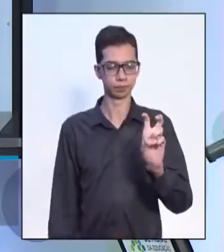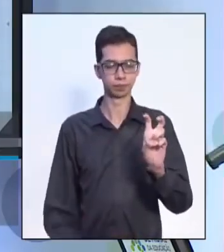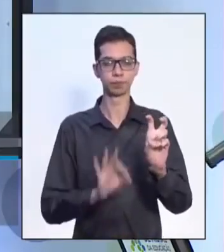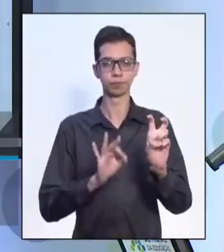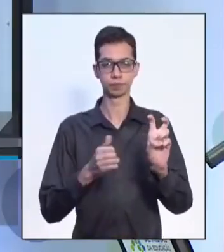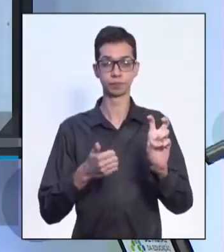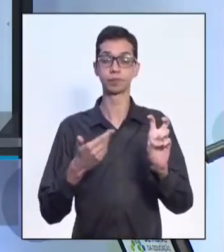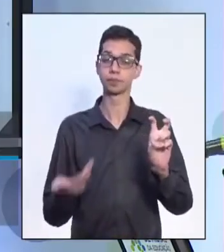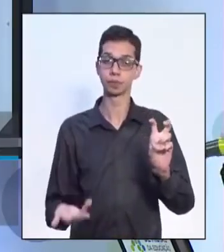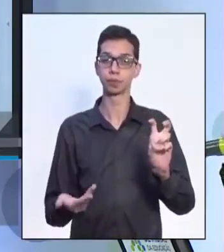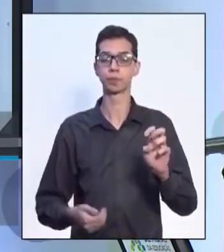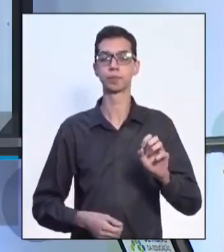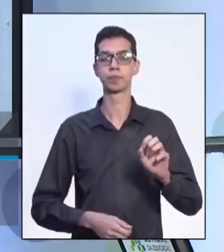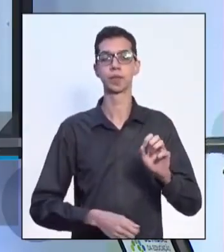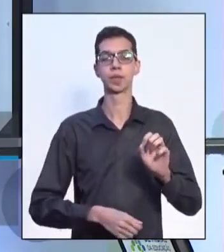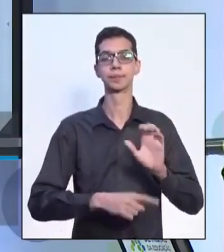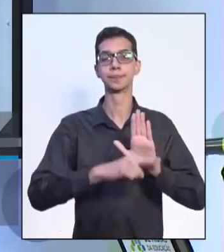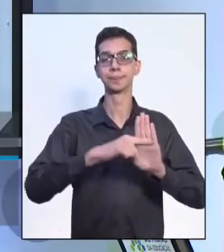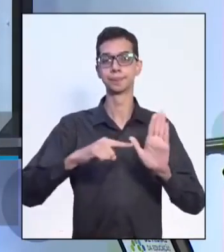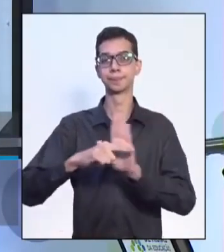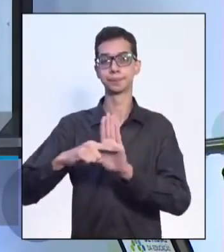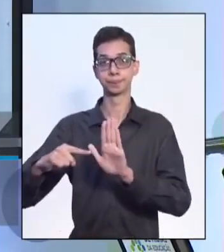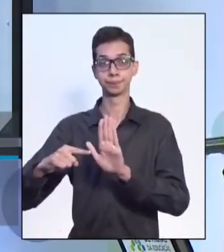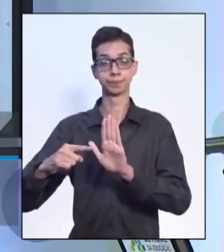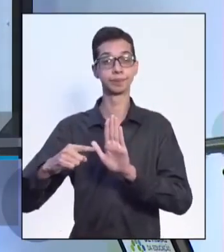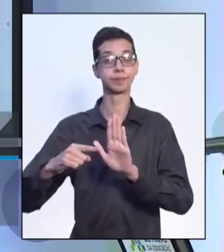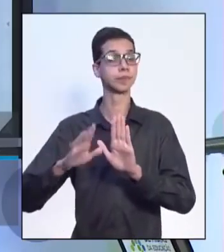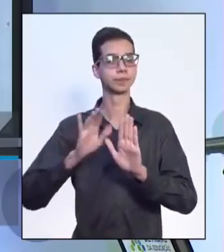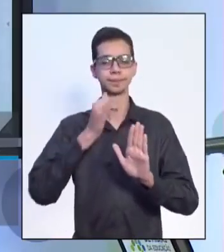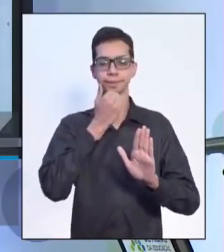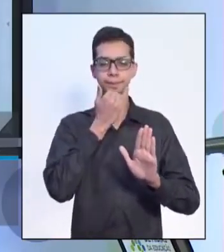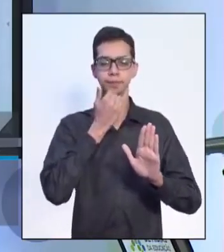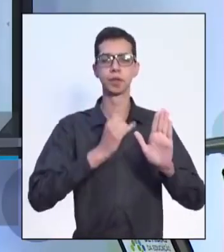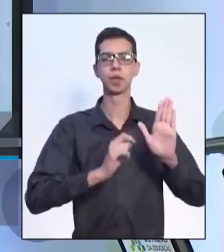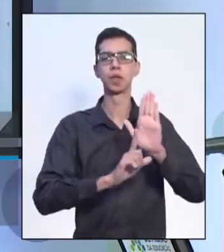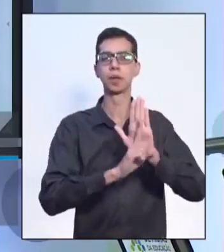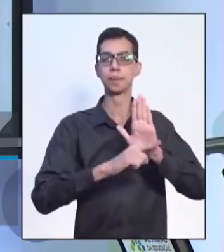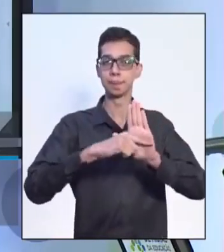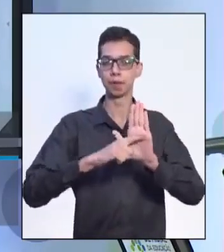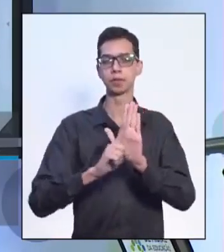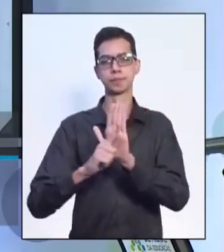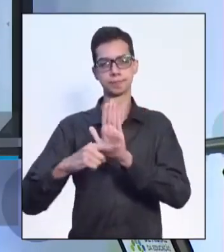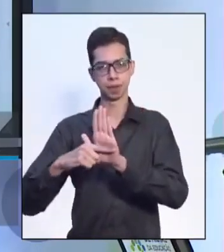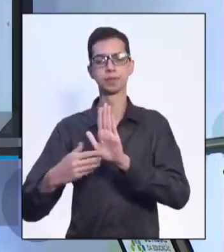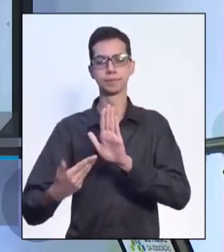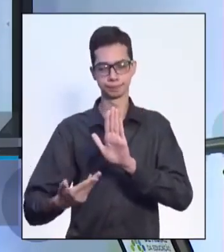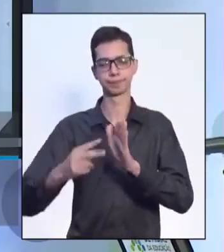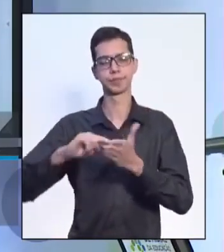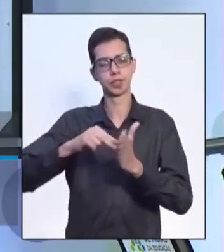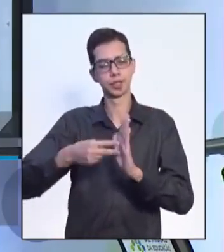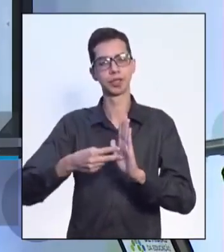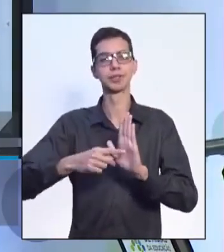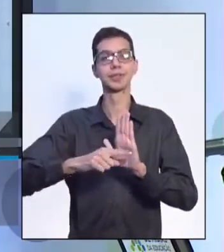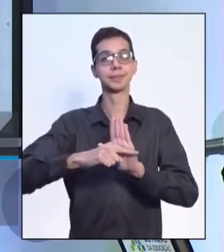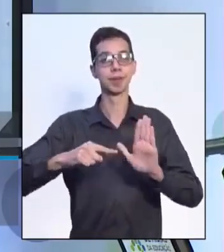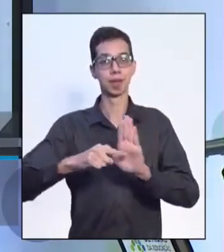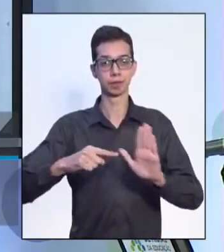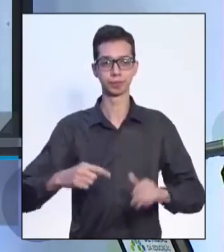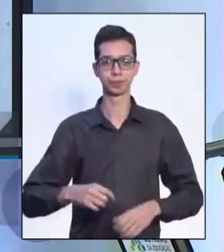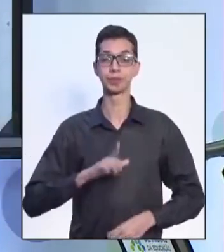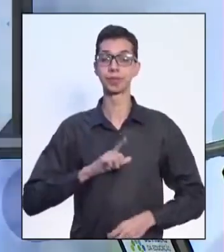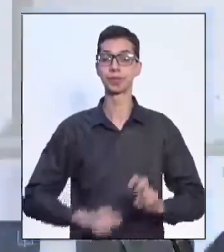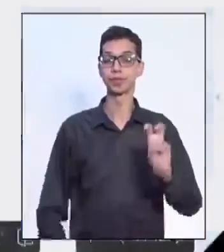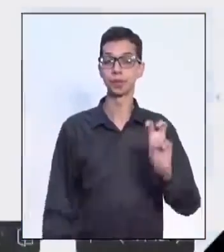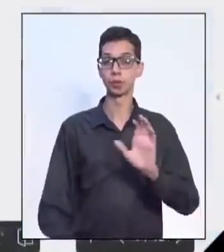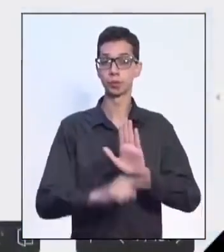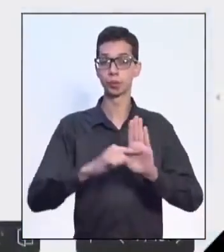é menos, então aqui vai sobrar menos 3 mais 5. Tenho 5, pago 3, fico com 2. Então, encontramos